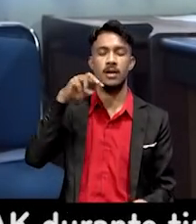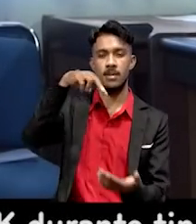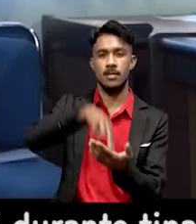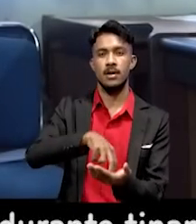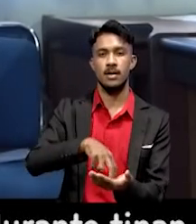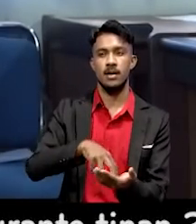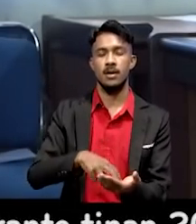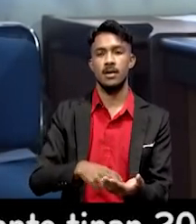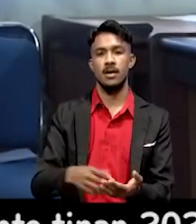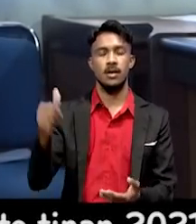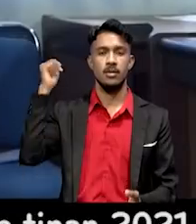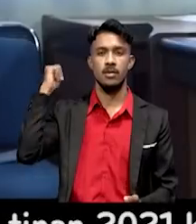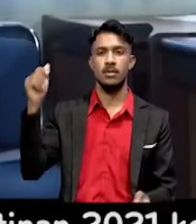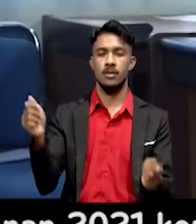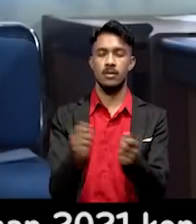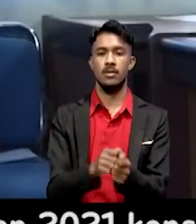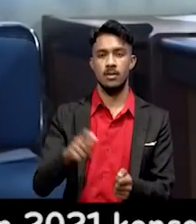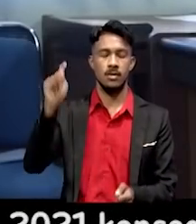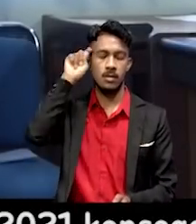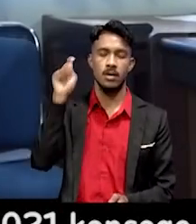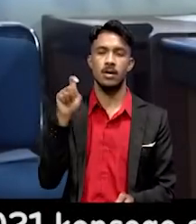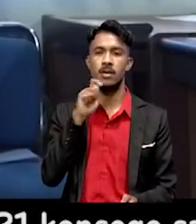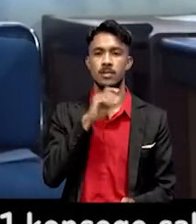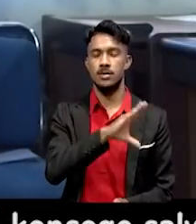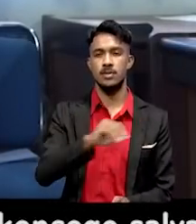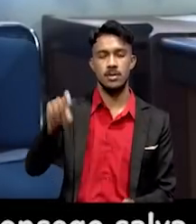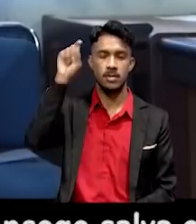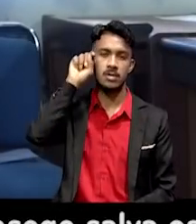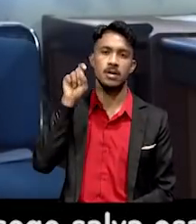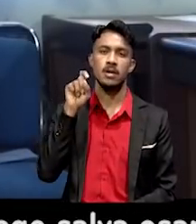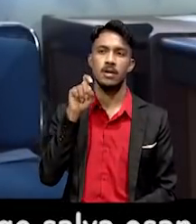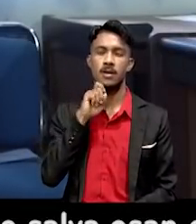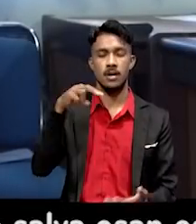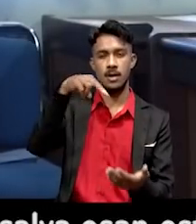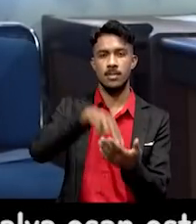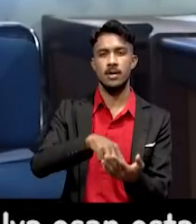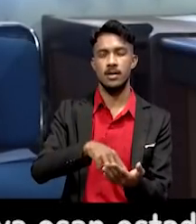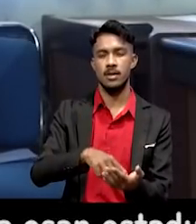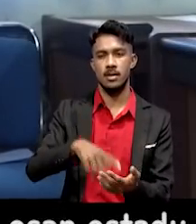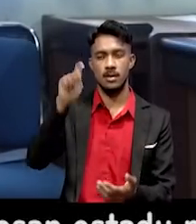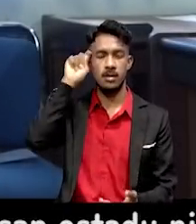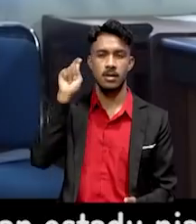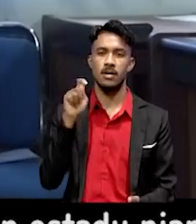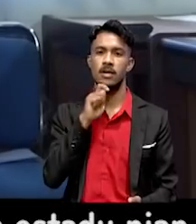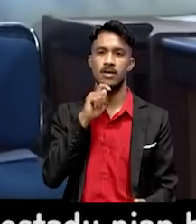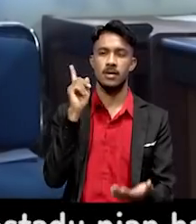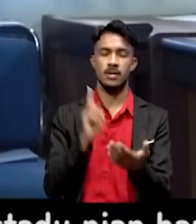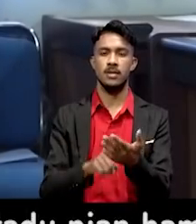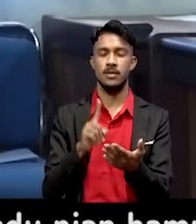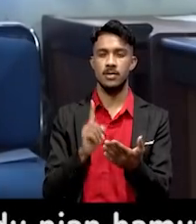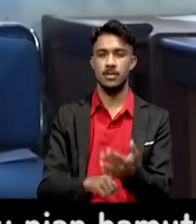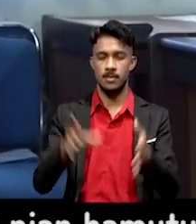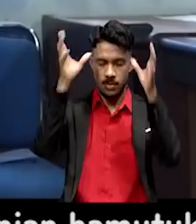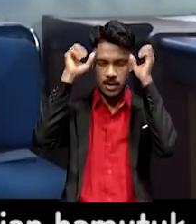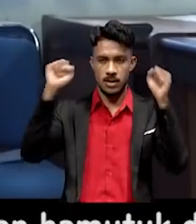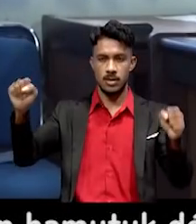ba montarmos mau sanana hamrik hekotuk ia montar nia e discurso ide presidente mambot